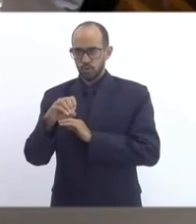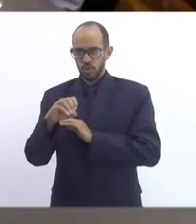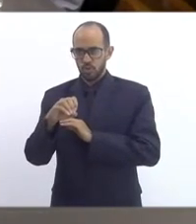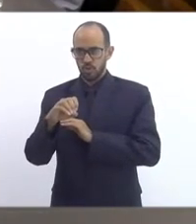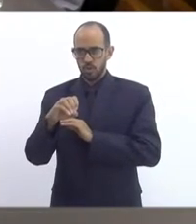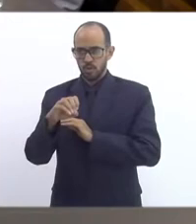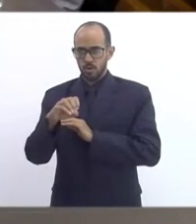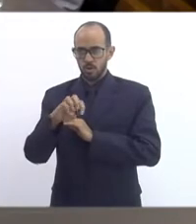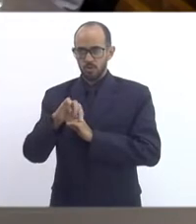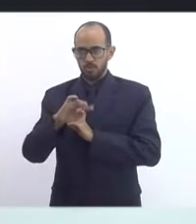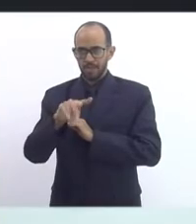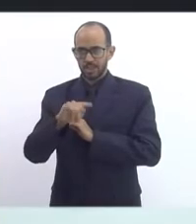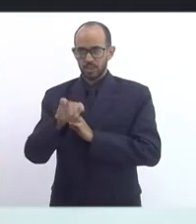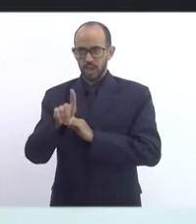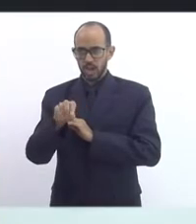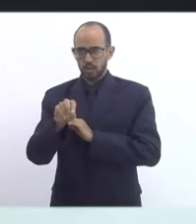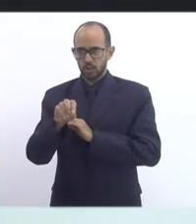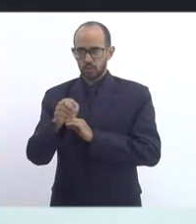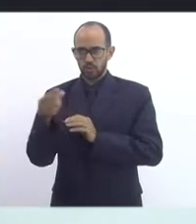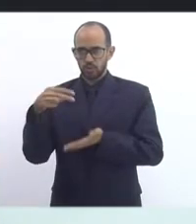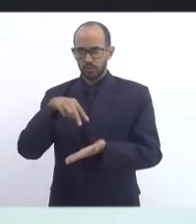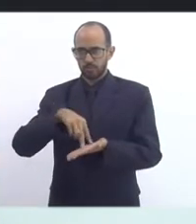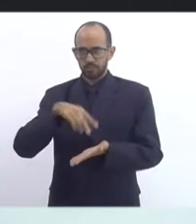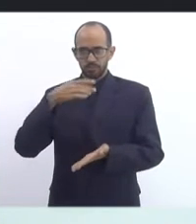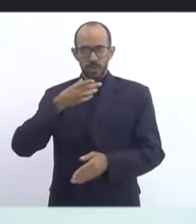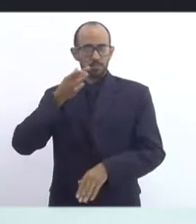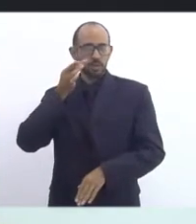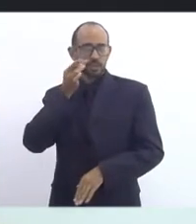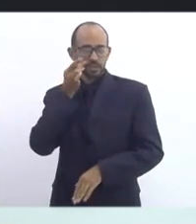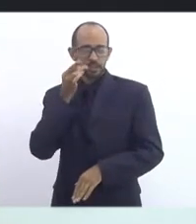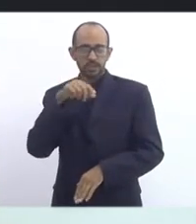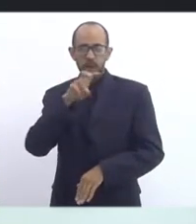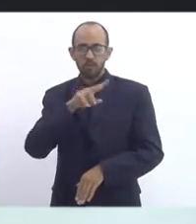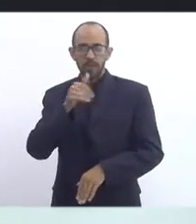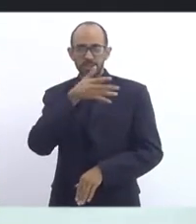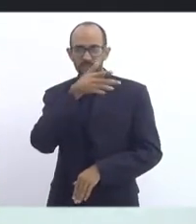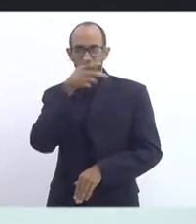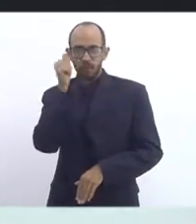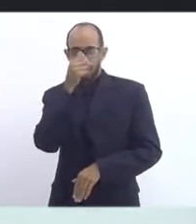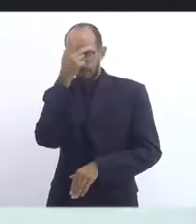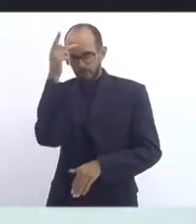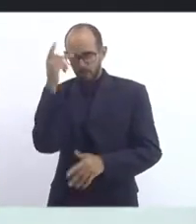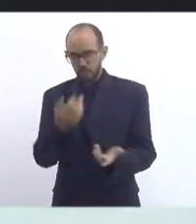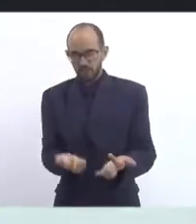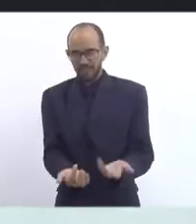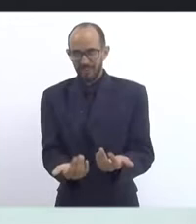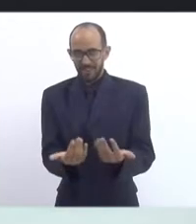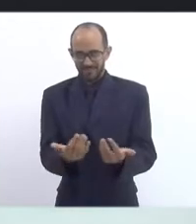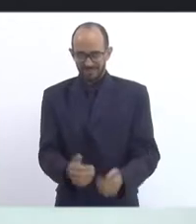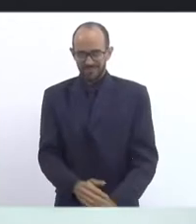presencial, vai se salvar uma alma do purgatório.